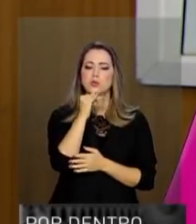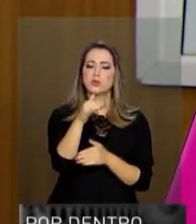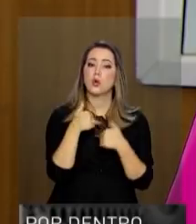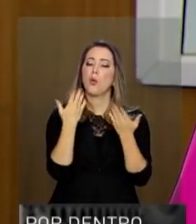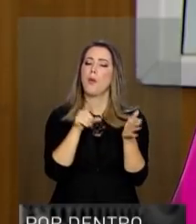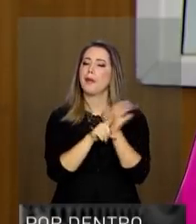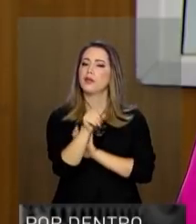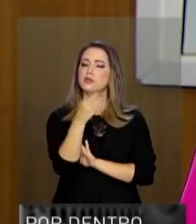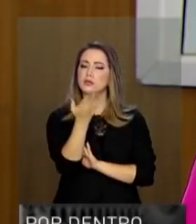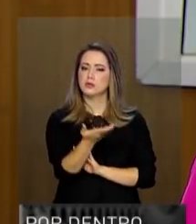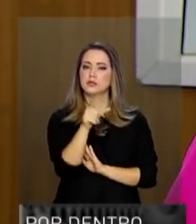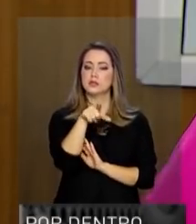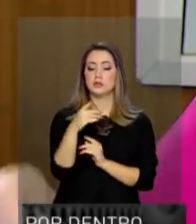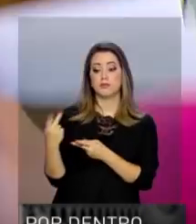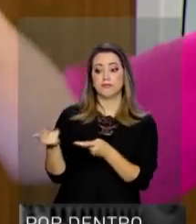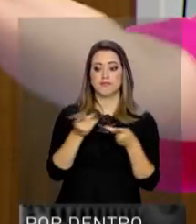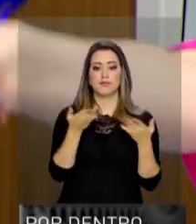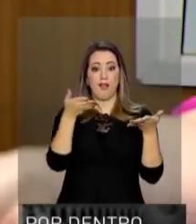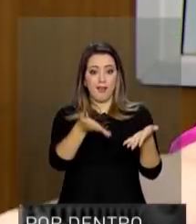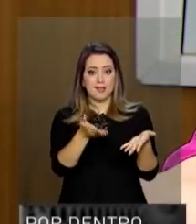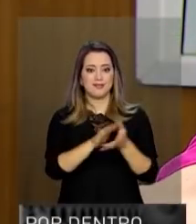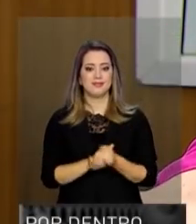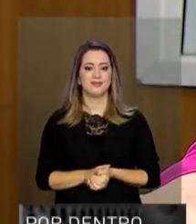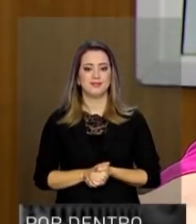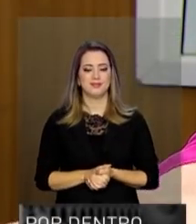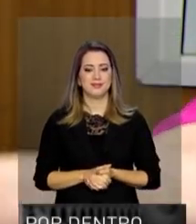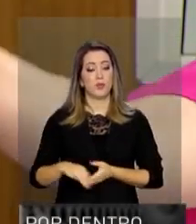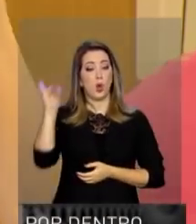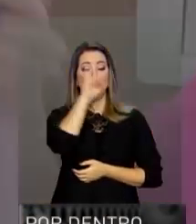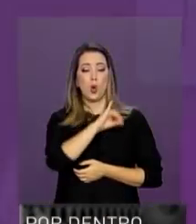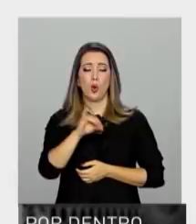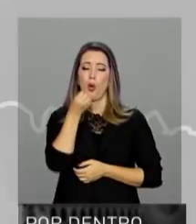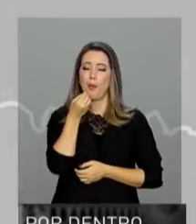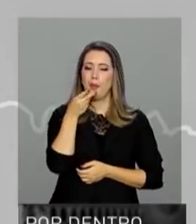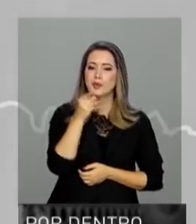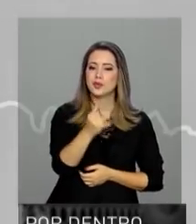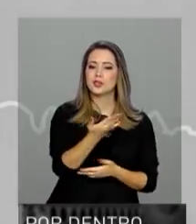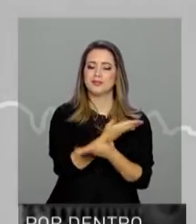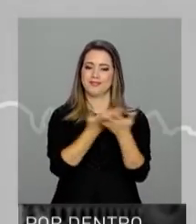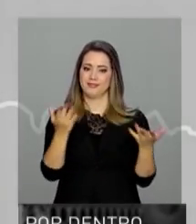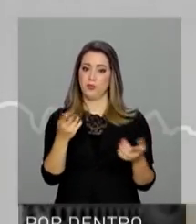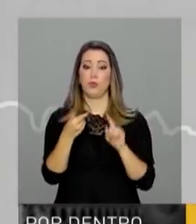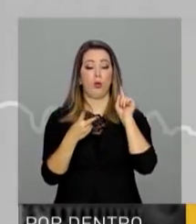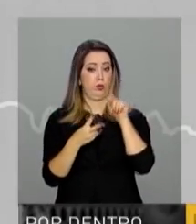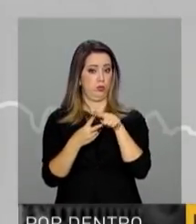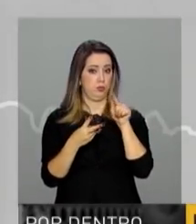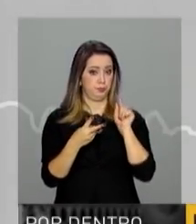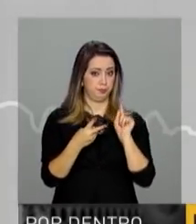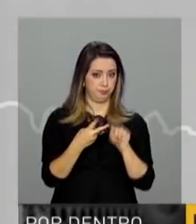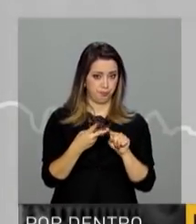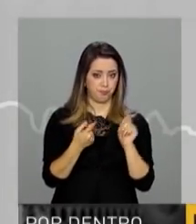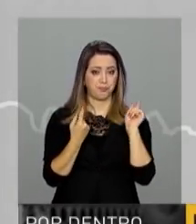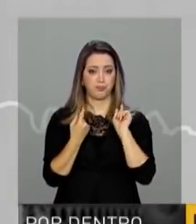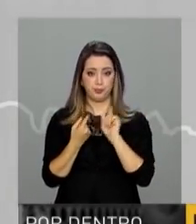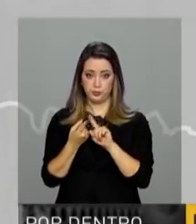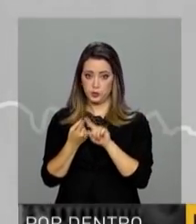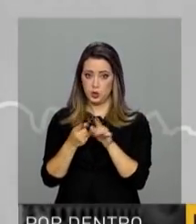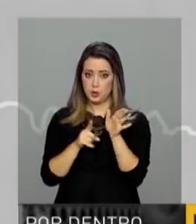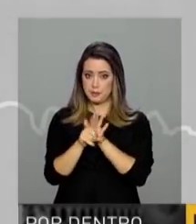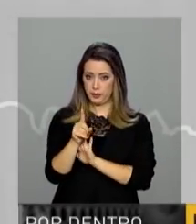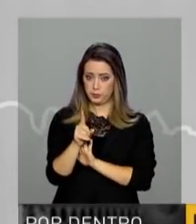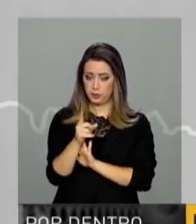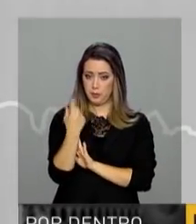sua pergunta para os nossos convidados? Olá, bom dia a todos. Na verdade, eu queria fazer dois questionamentos. Um deles é se, depois